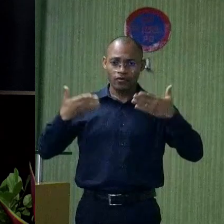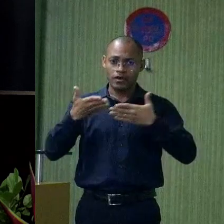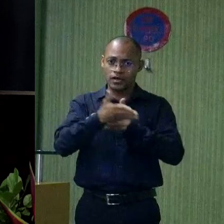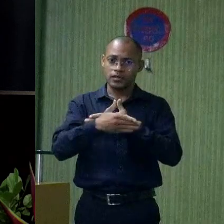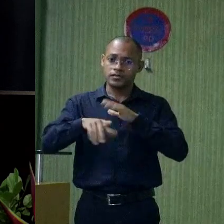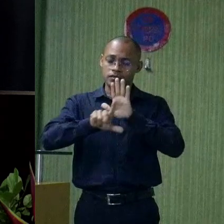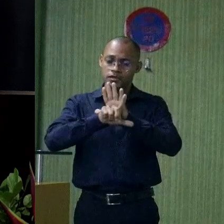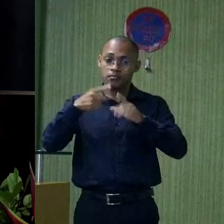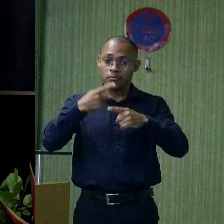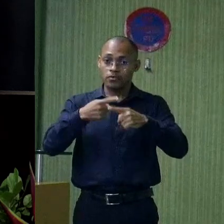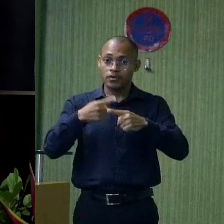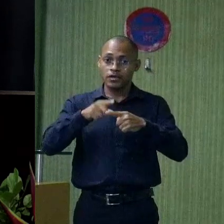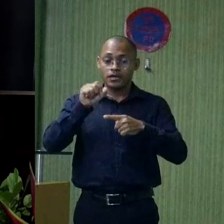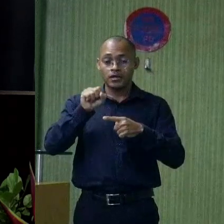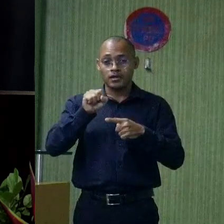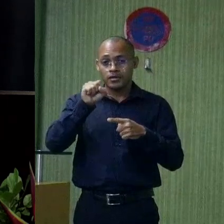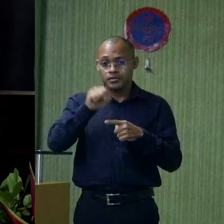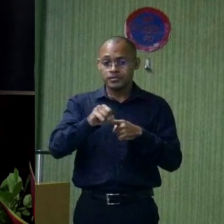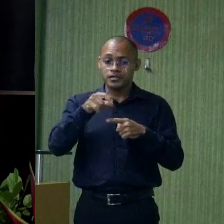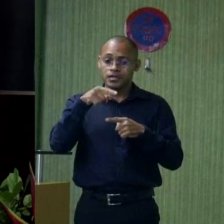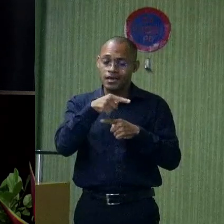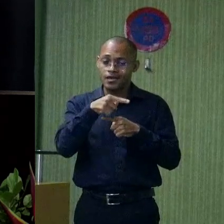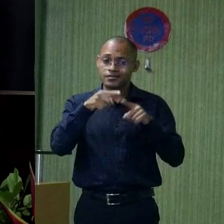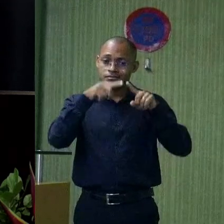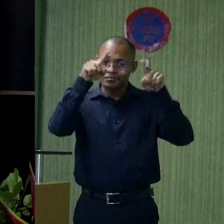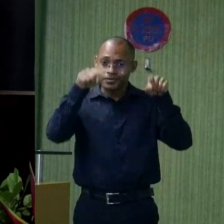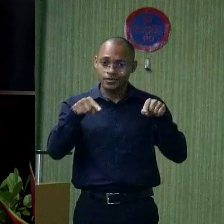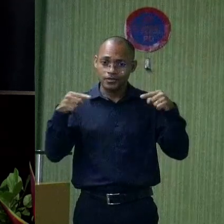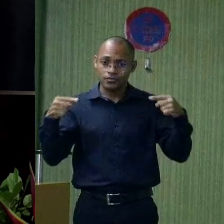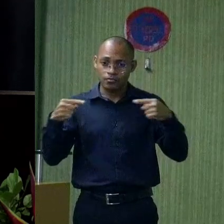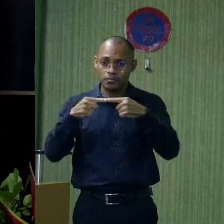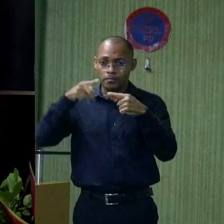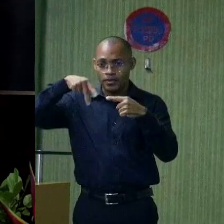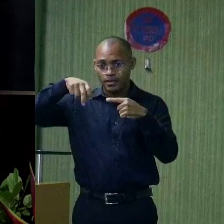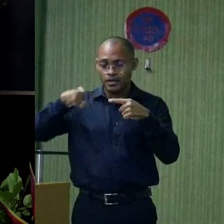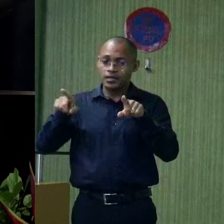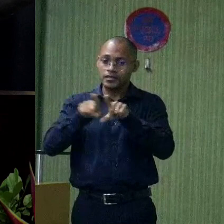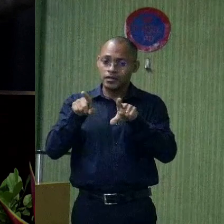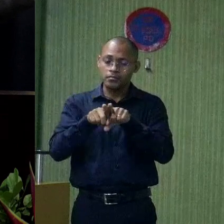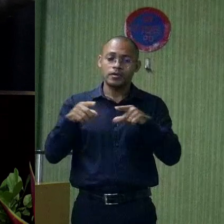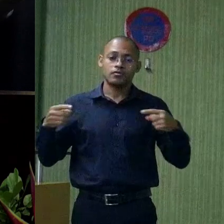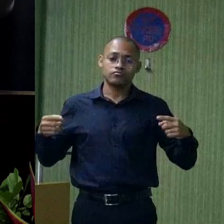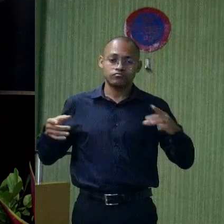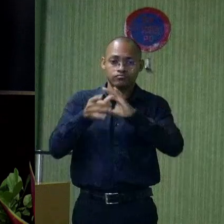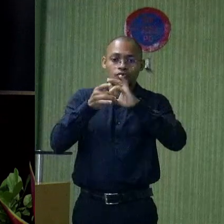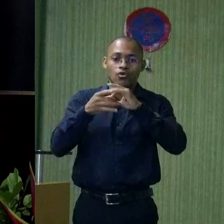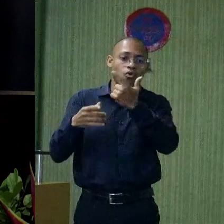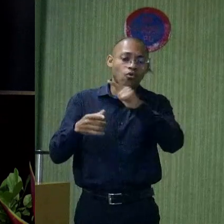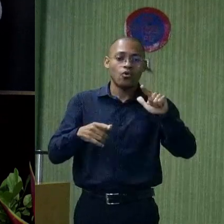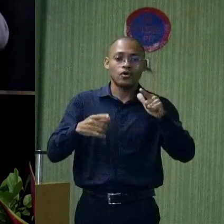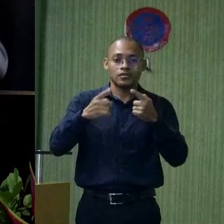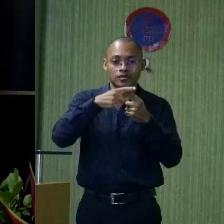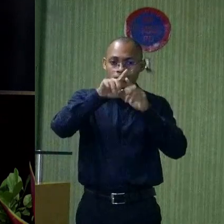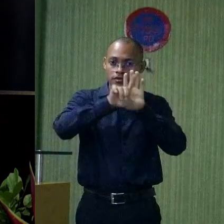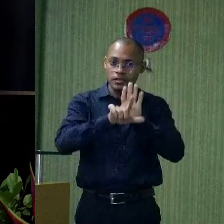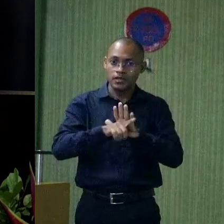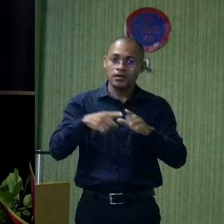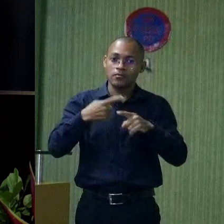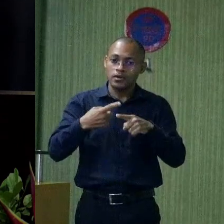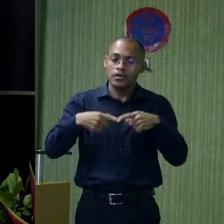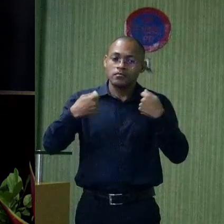jeito de outro se isso TR atrelado no pne isso TR atrelado também na Constituição em outras leis né que ele vai ter o sentido de de